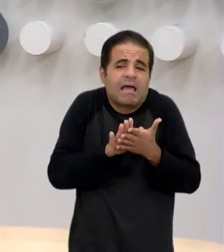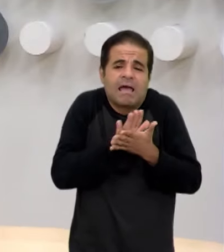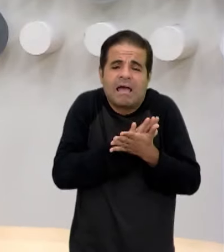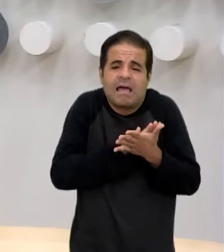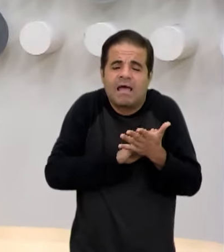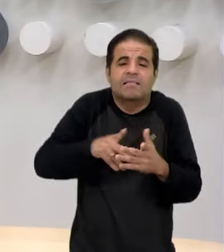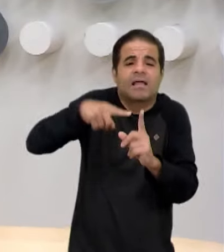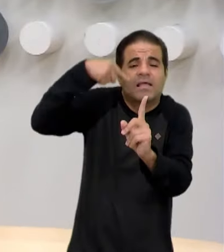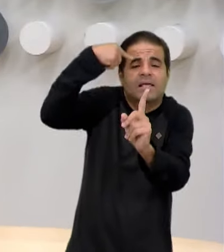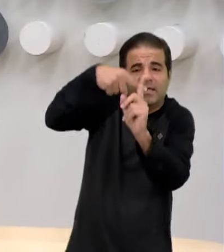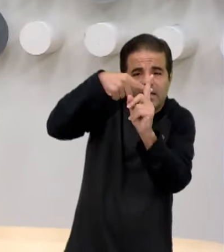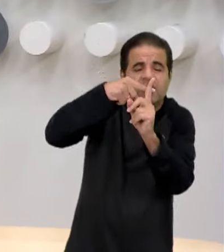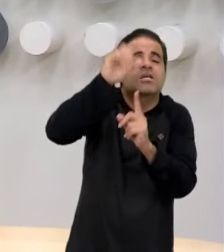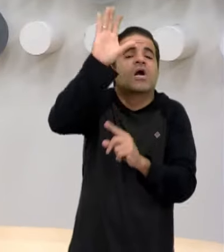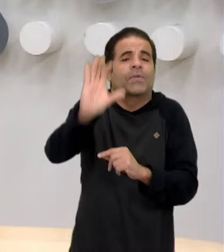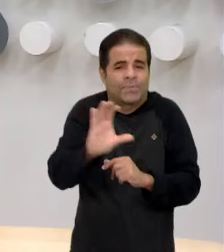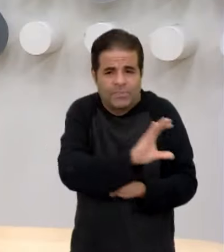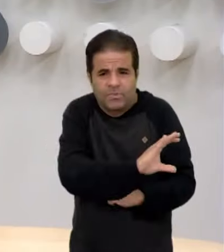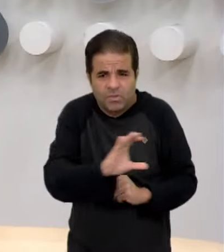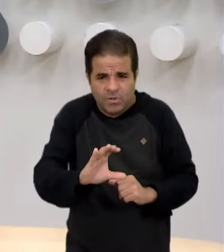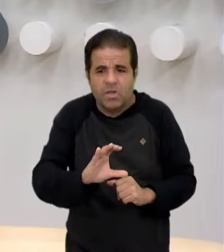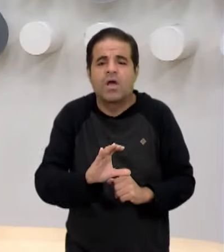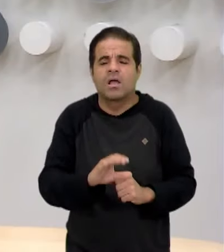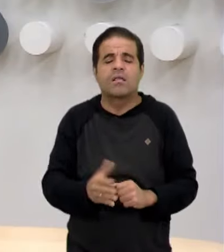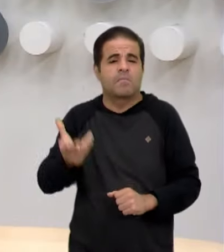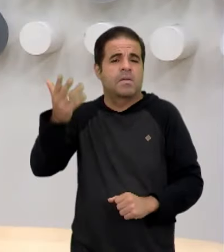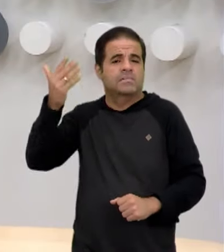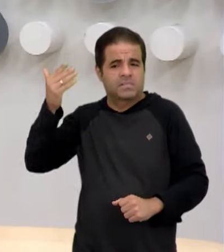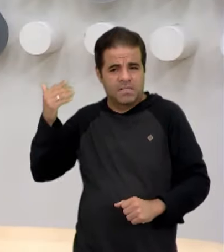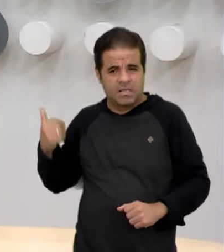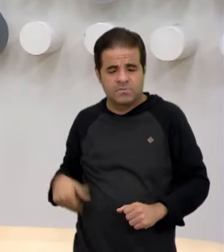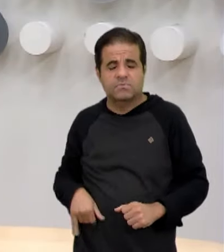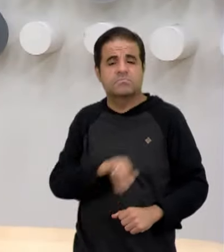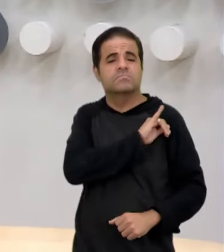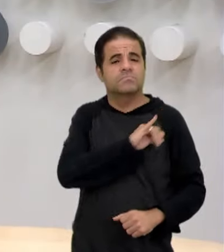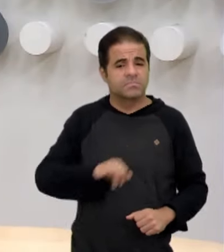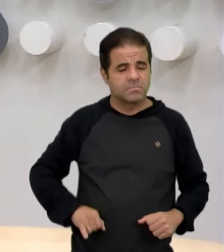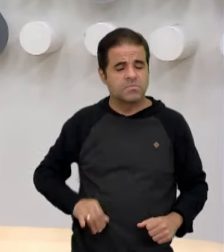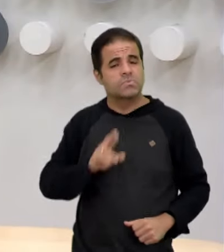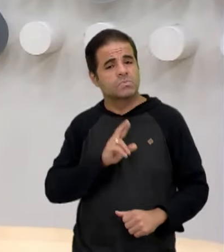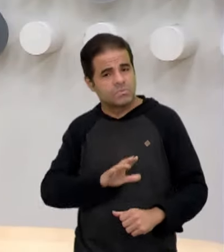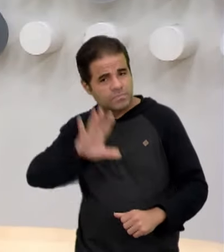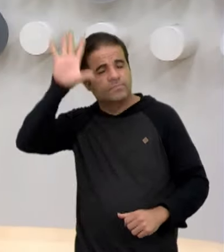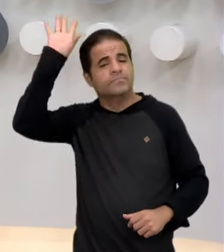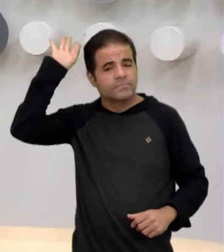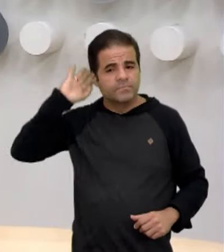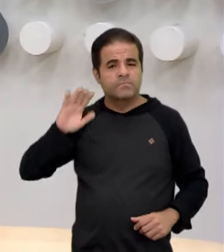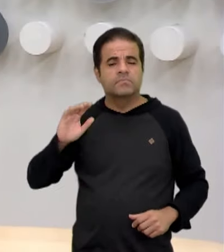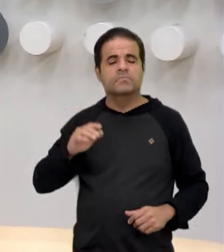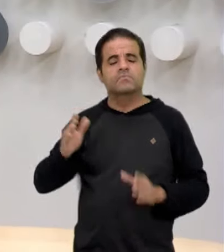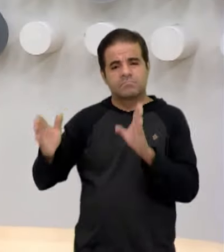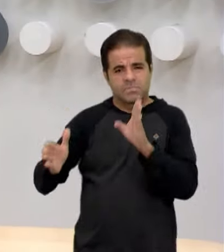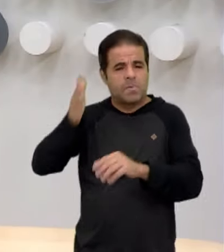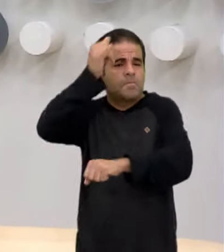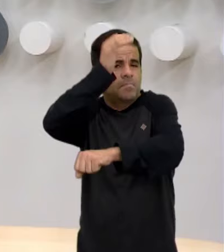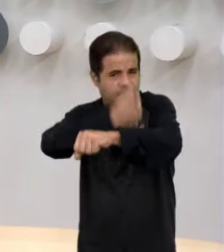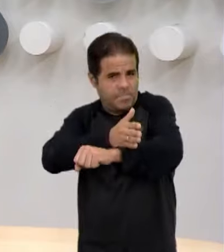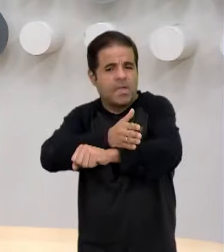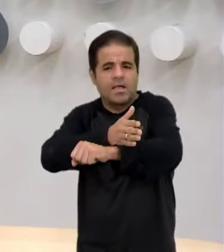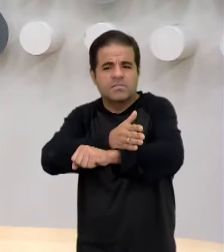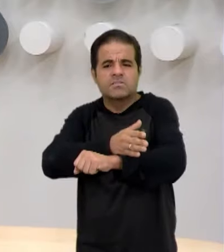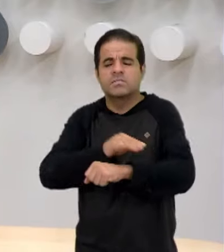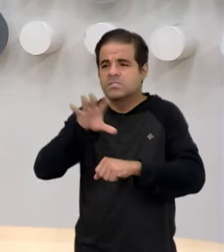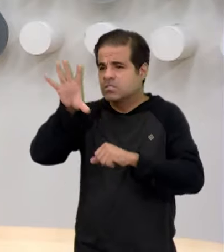a Igreja Católica, né, da época lá do Império Romano, na Idade Média principalmente,